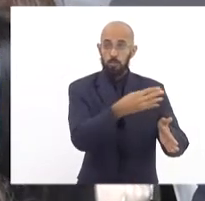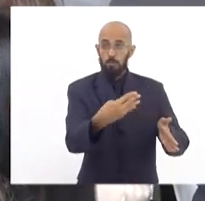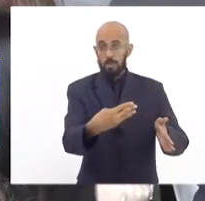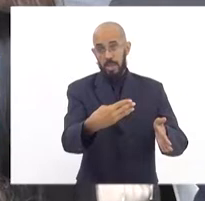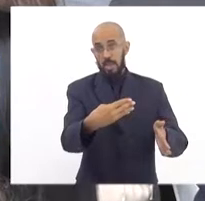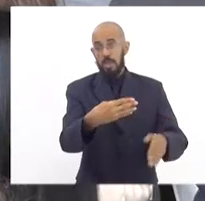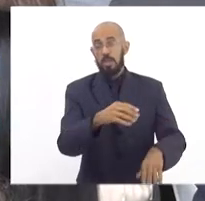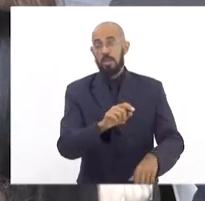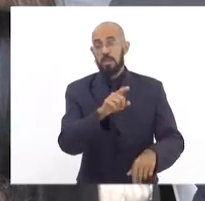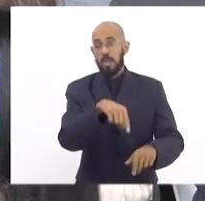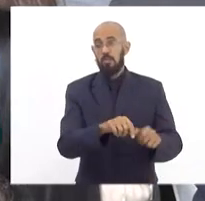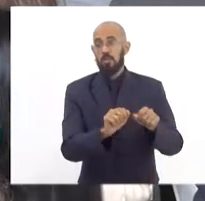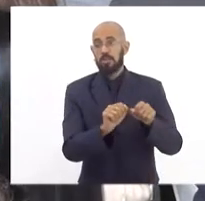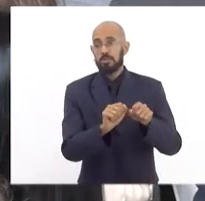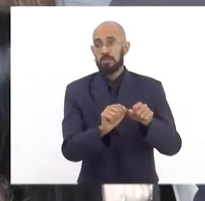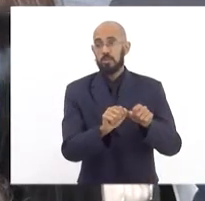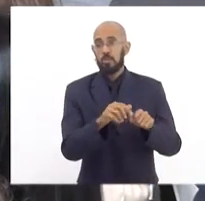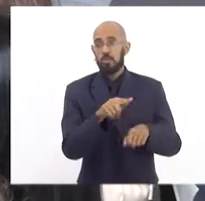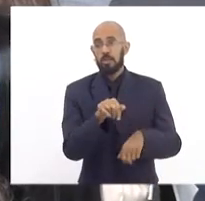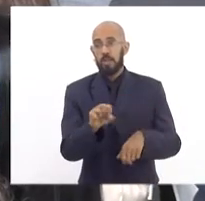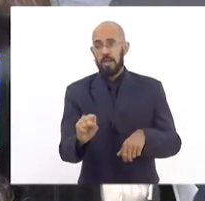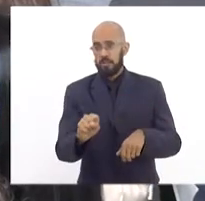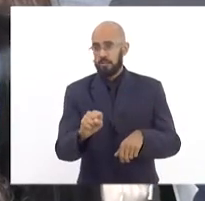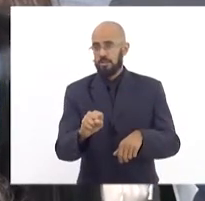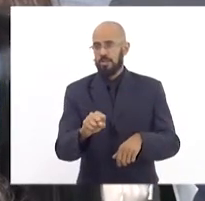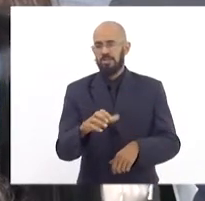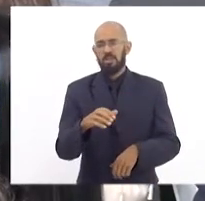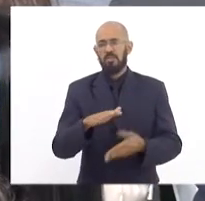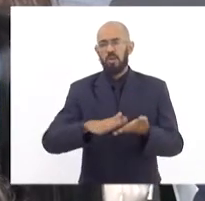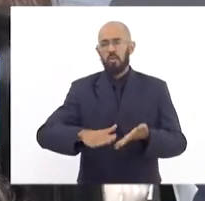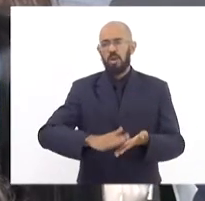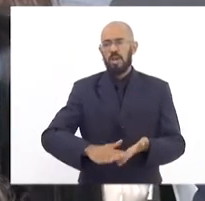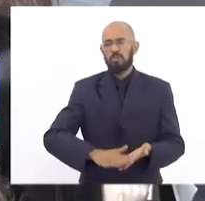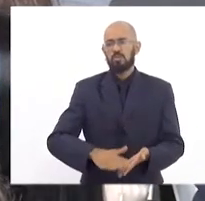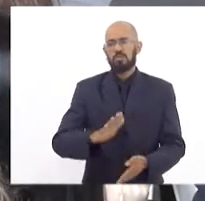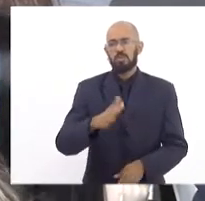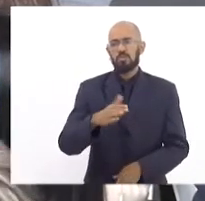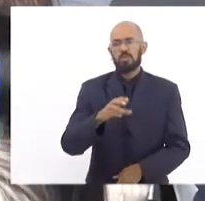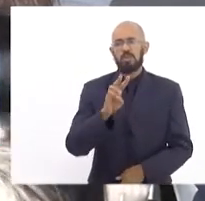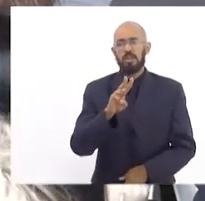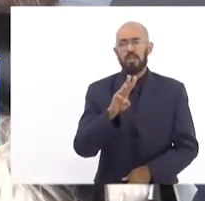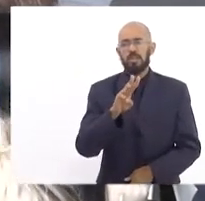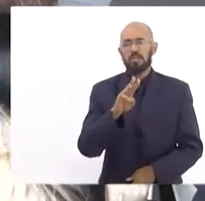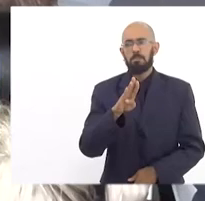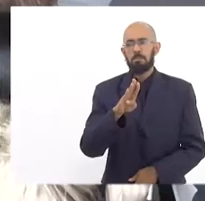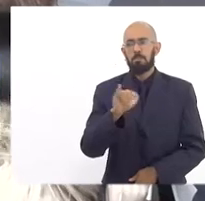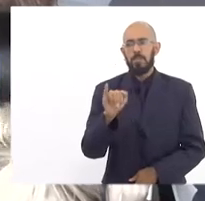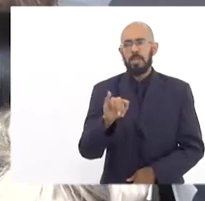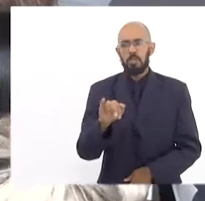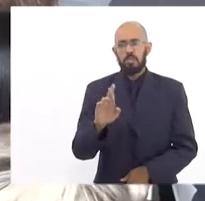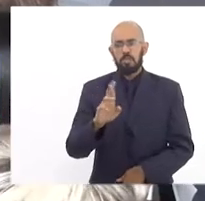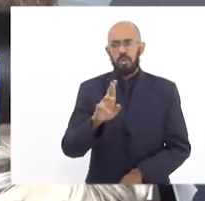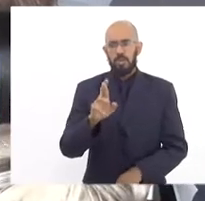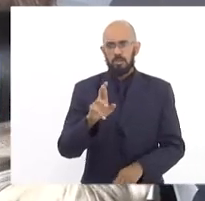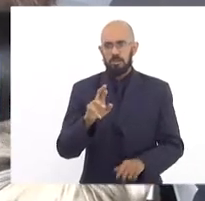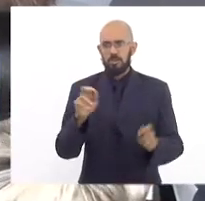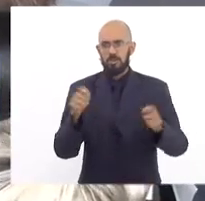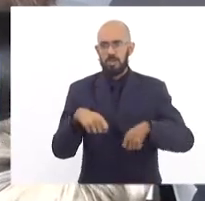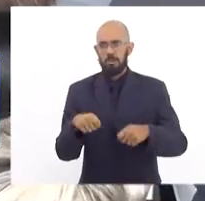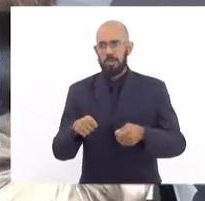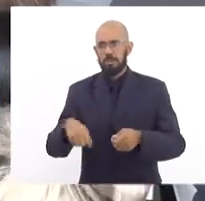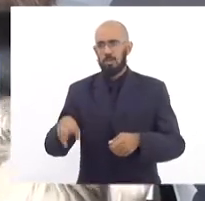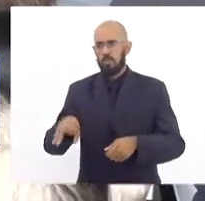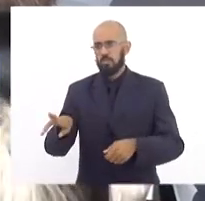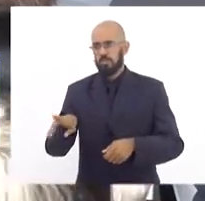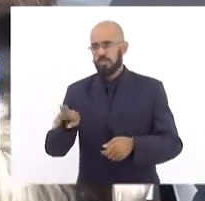para a costa. Custa em torno de 3 bilhões de reais. Pode ser usado no fundo, Nelson. O Nelson não gosta de gastar,